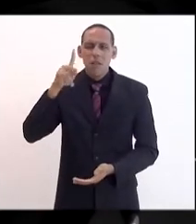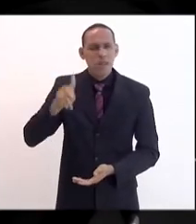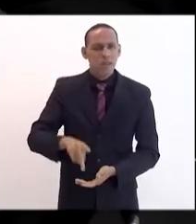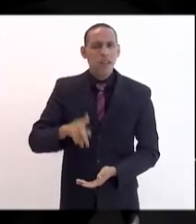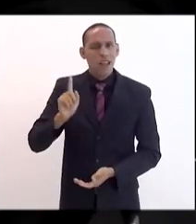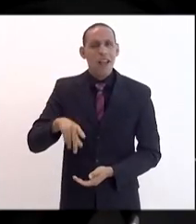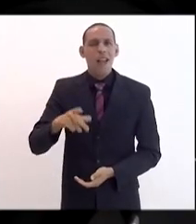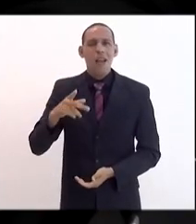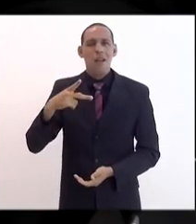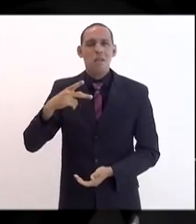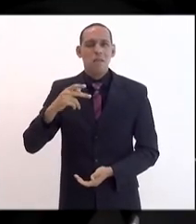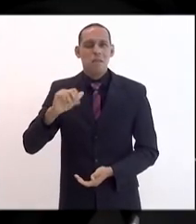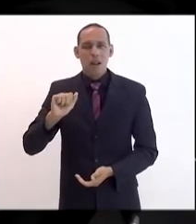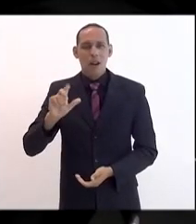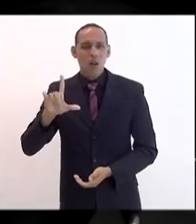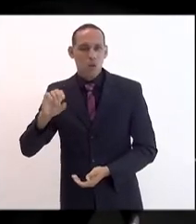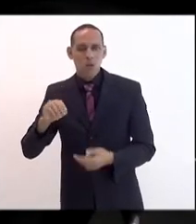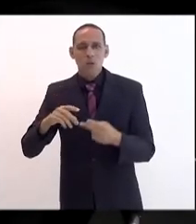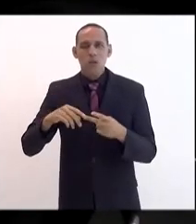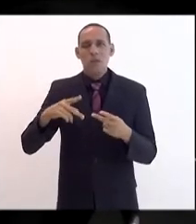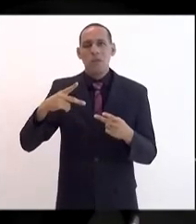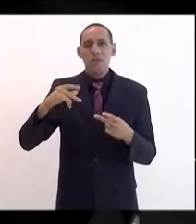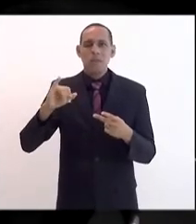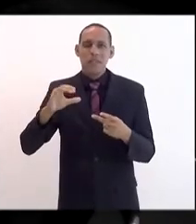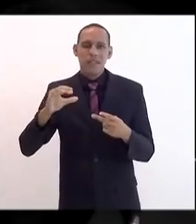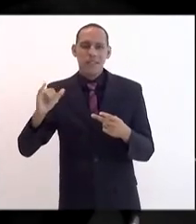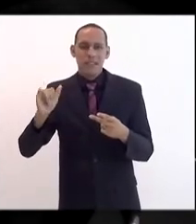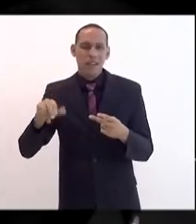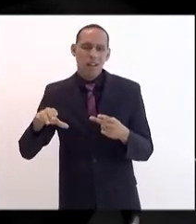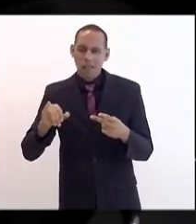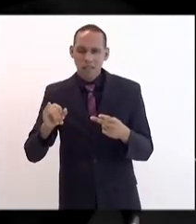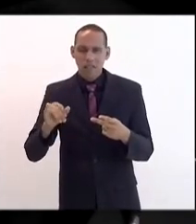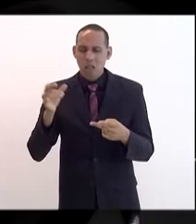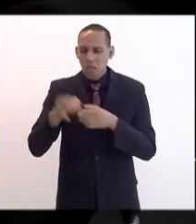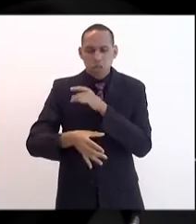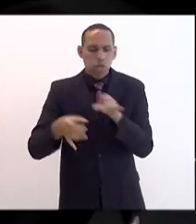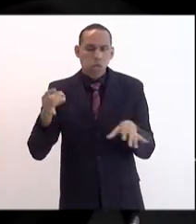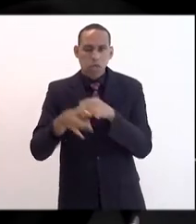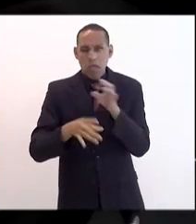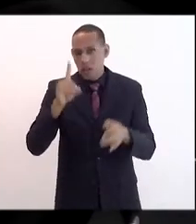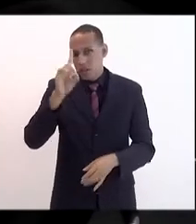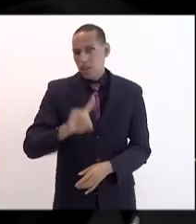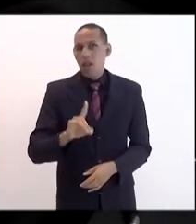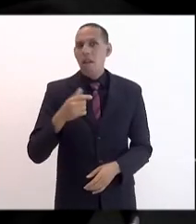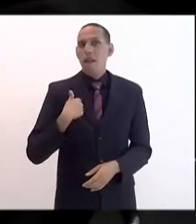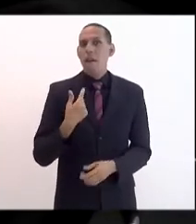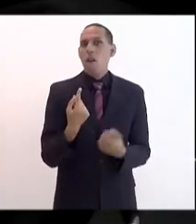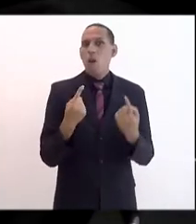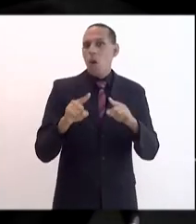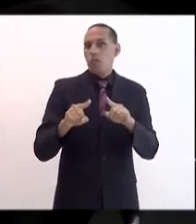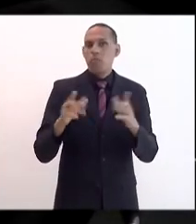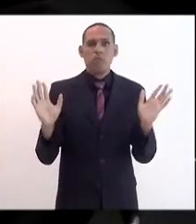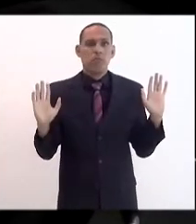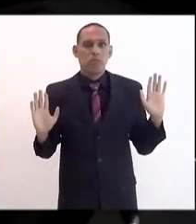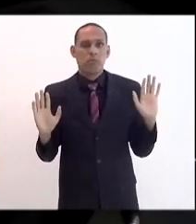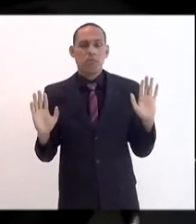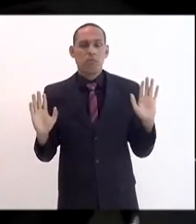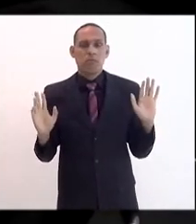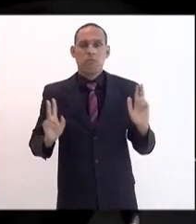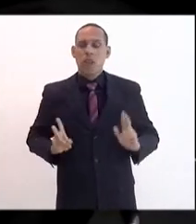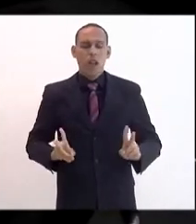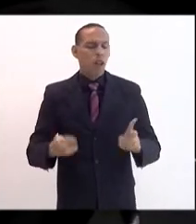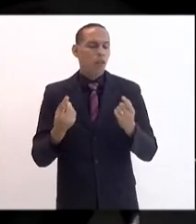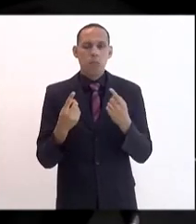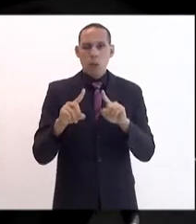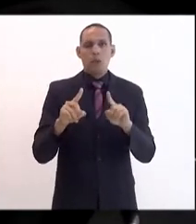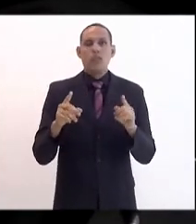era o Paulo, o saudoso Pisciani, se abriram muitos direitos, se abriram mão. Eu sempre fui ao contrário, sempre fui contra de